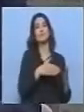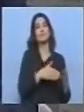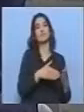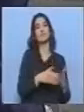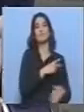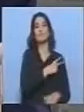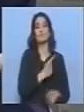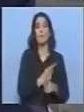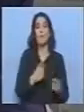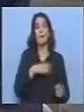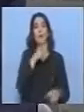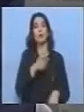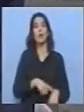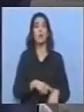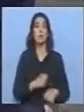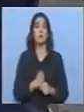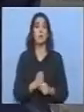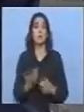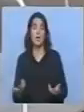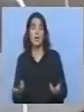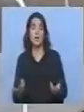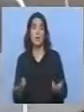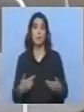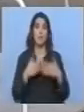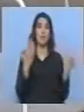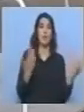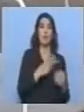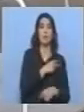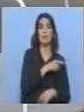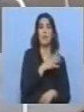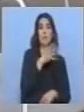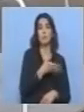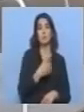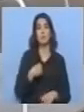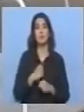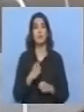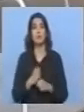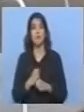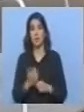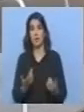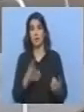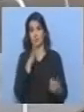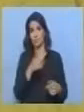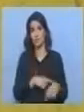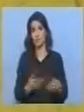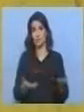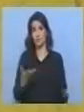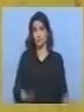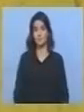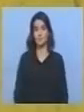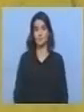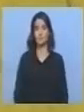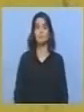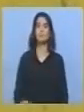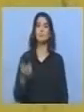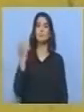conseguem conciliar, por exemplo, horários diurnos da universidade com os seus próprios horários de trabalho. No ano